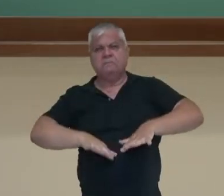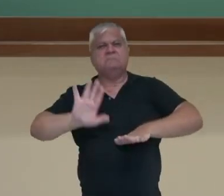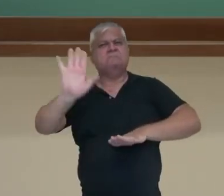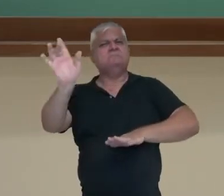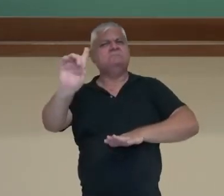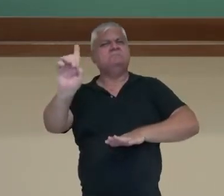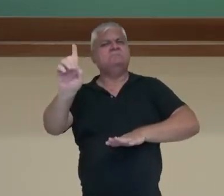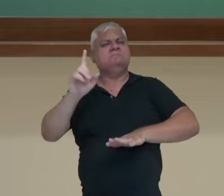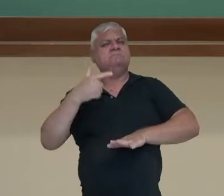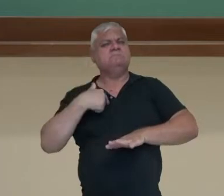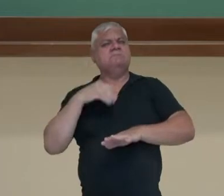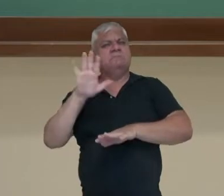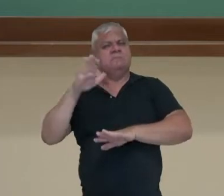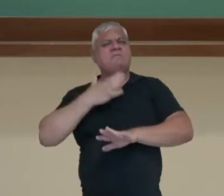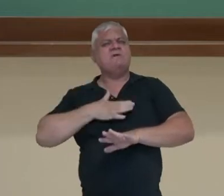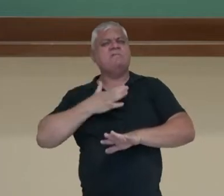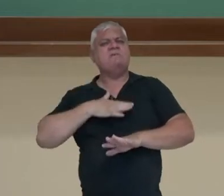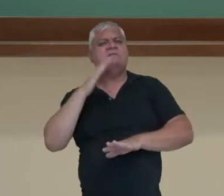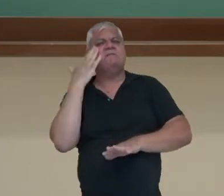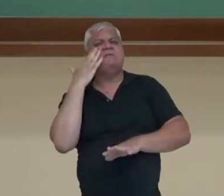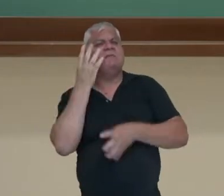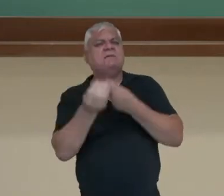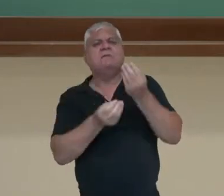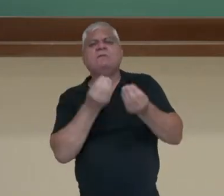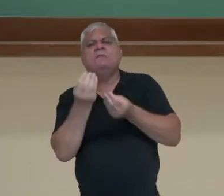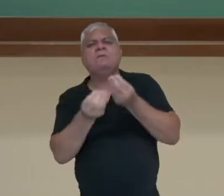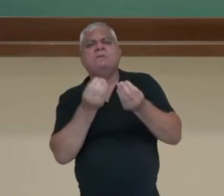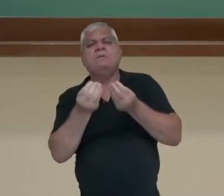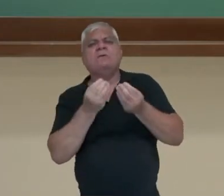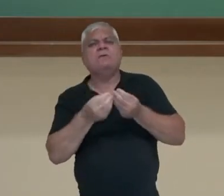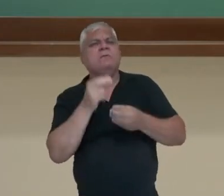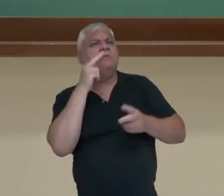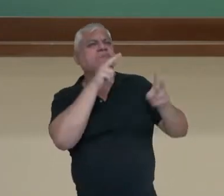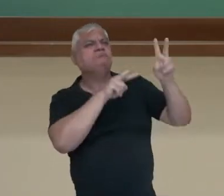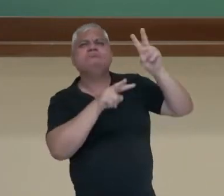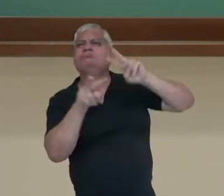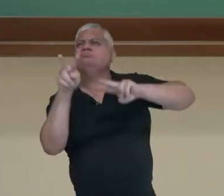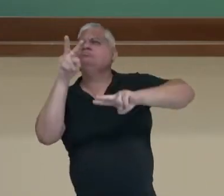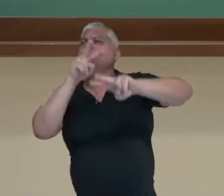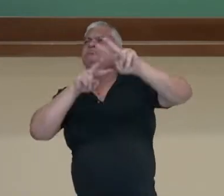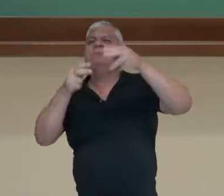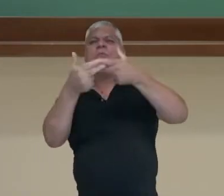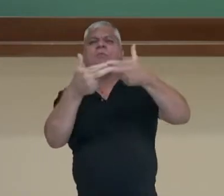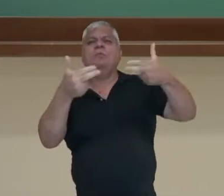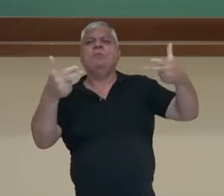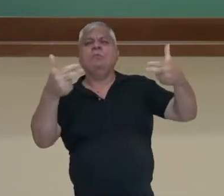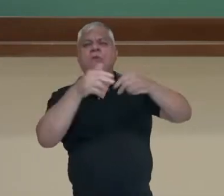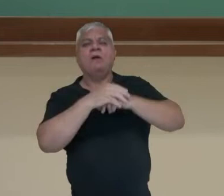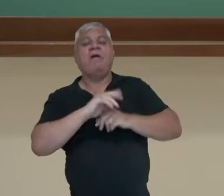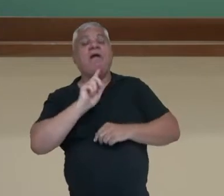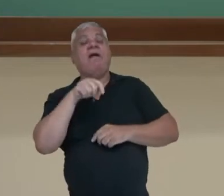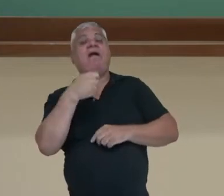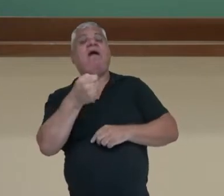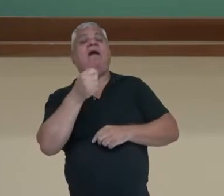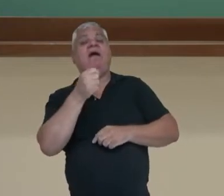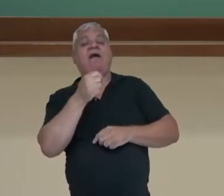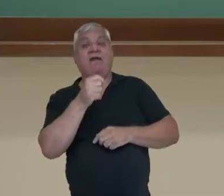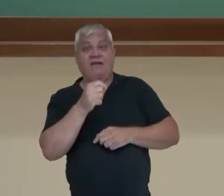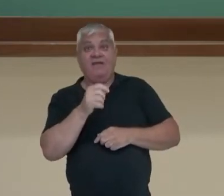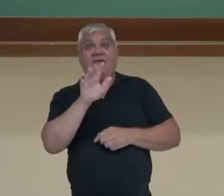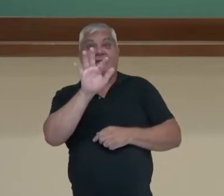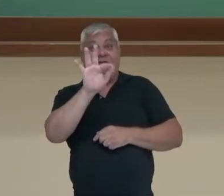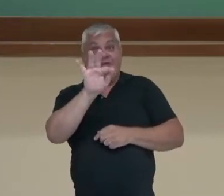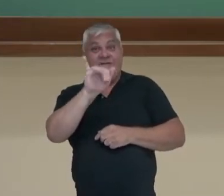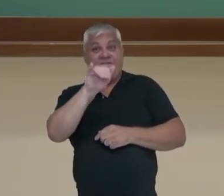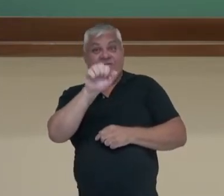né? Vamos ver explicações aqui conosco, com a natureza, né? E por isso que eles são chamados de